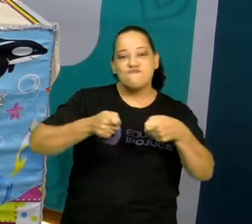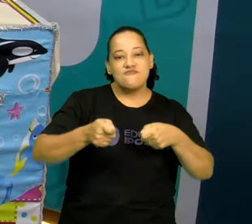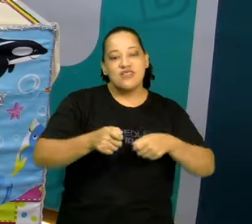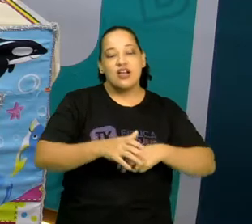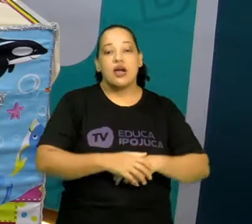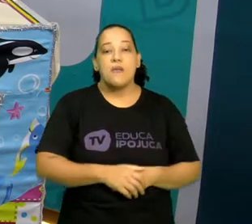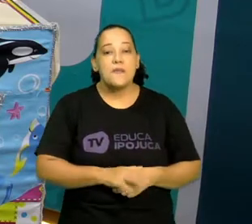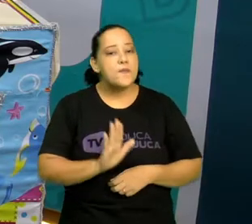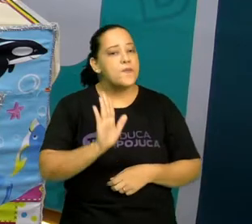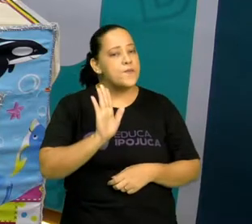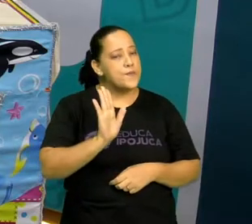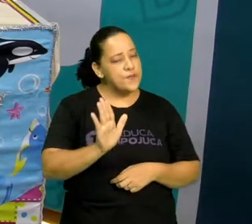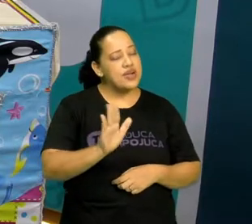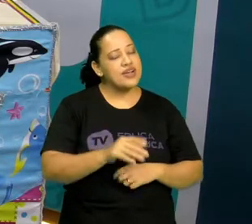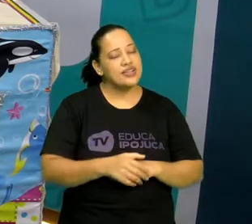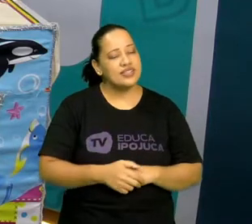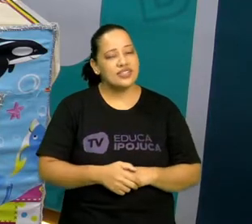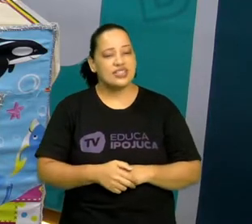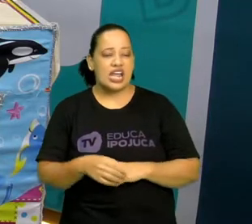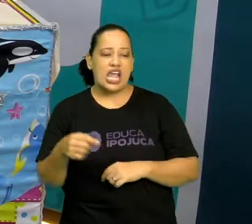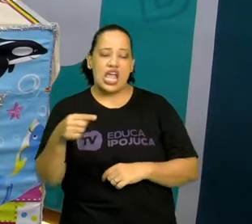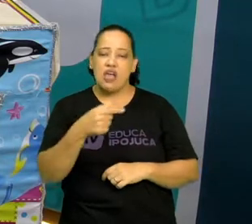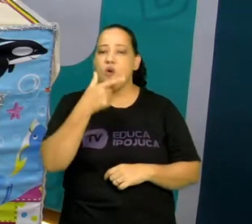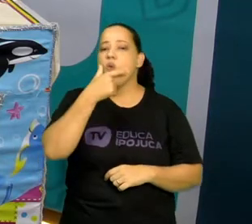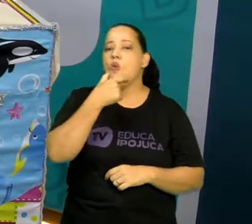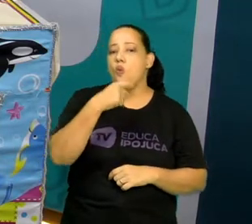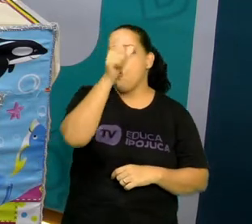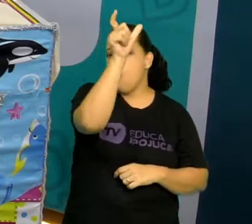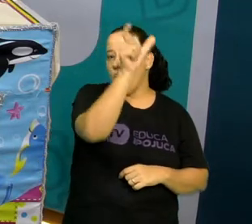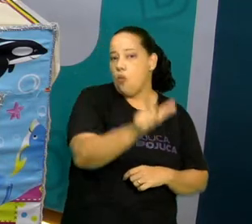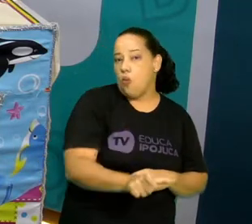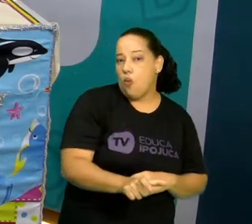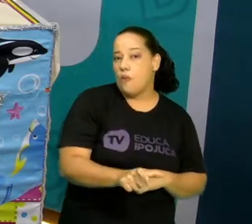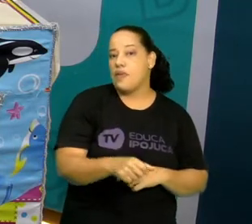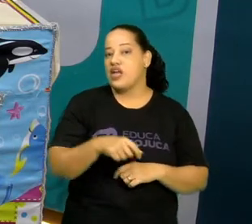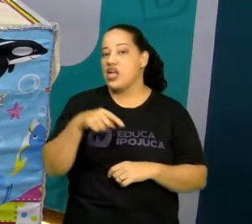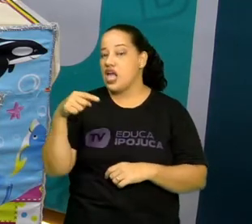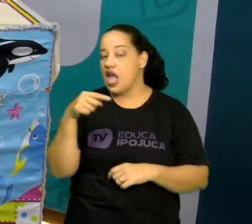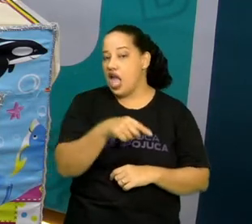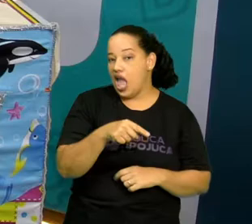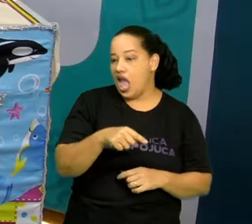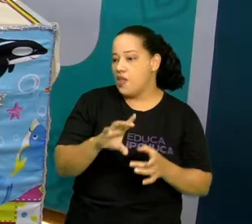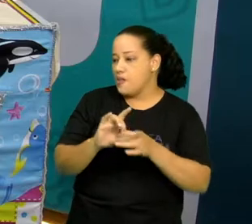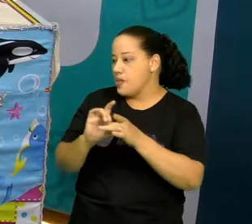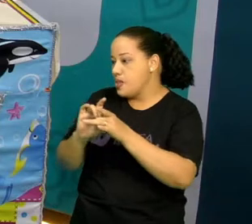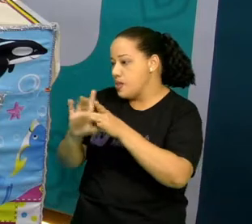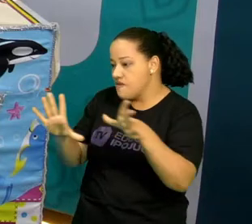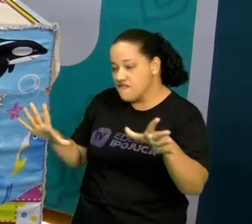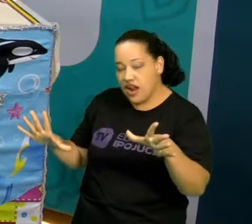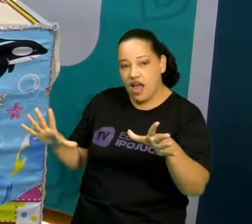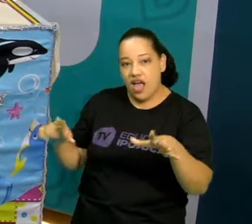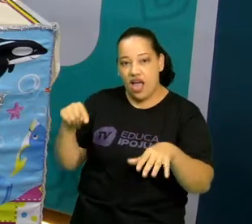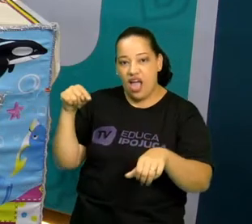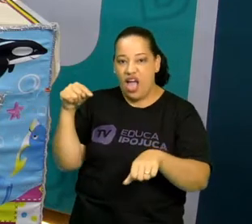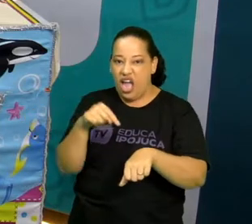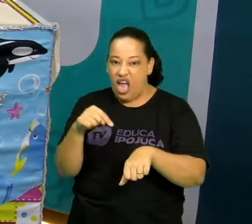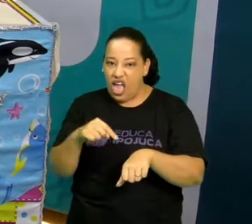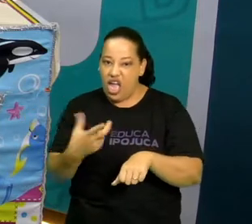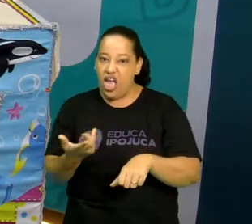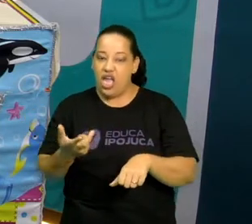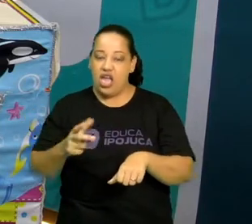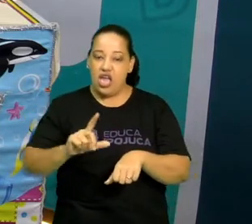será que... O homem vai soltar, leiturinha, o pé da formiguinha? Vai